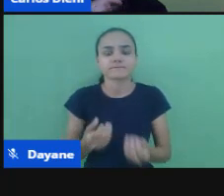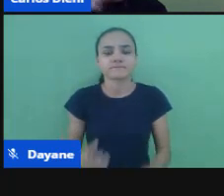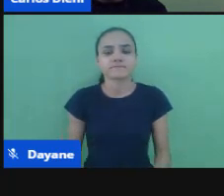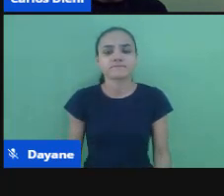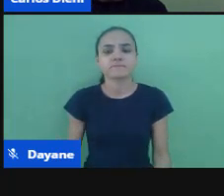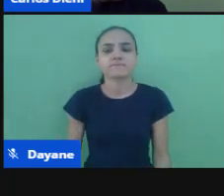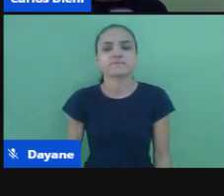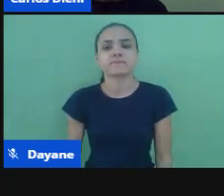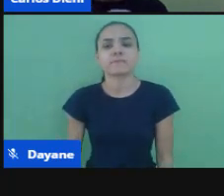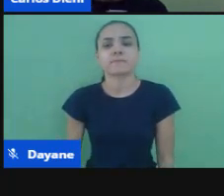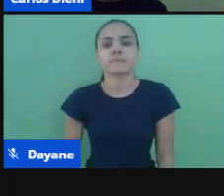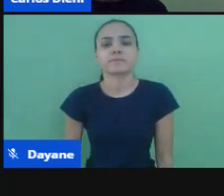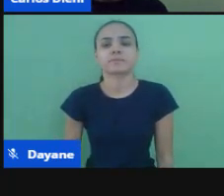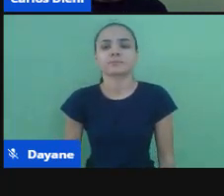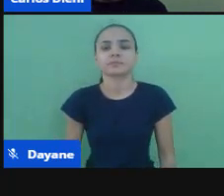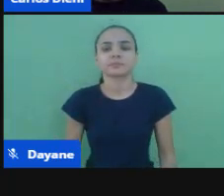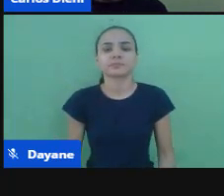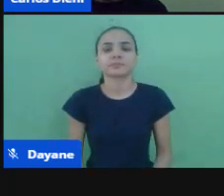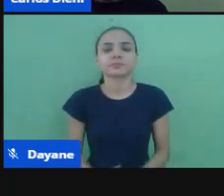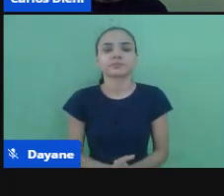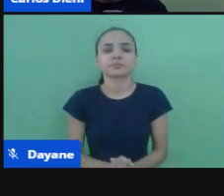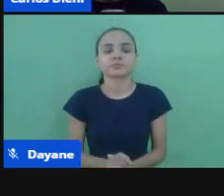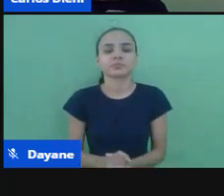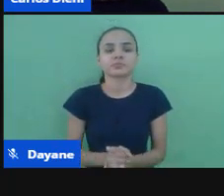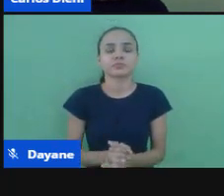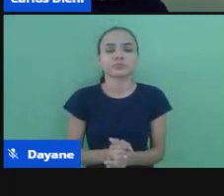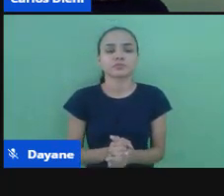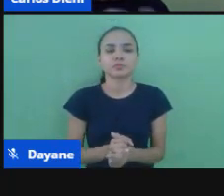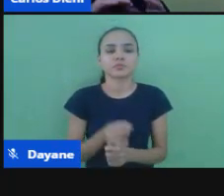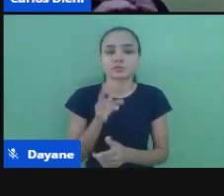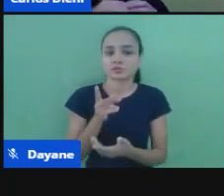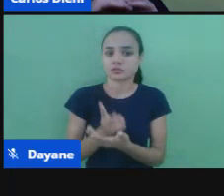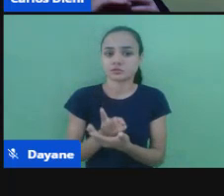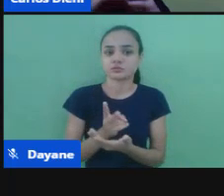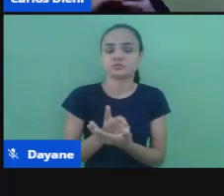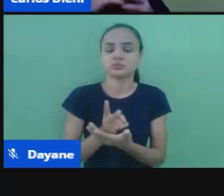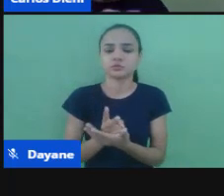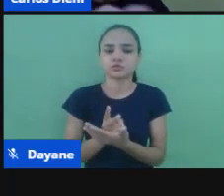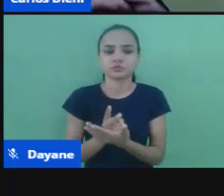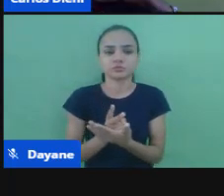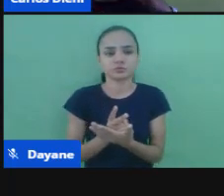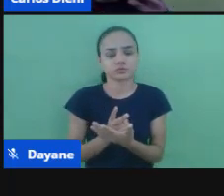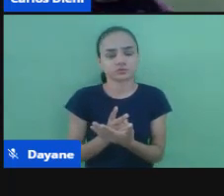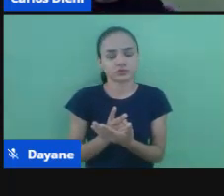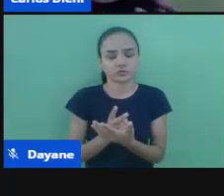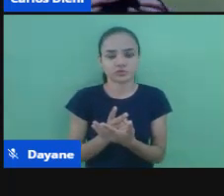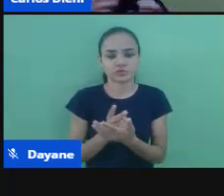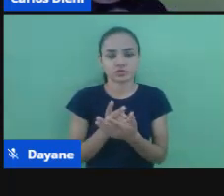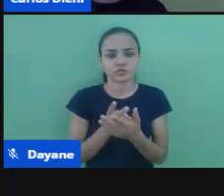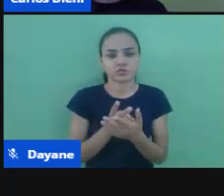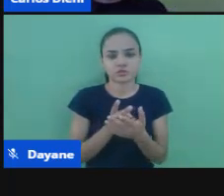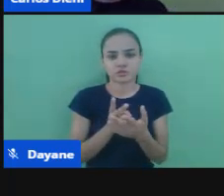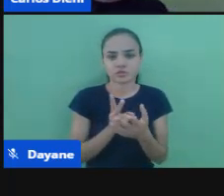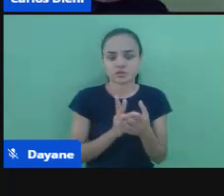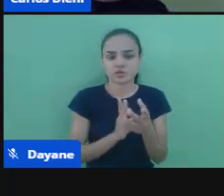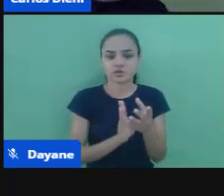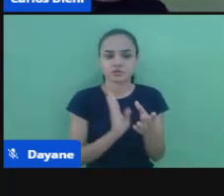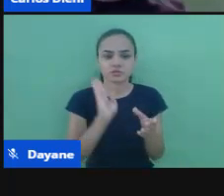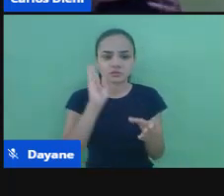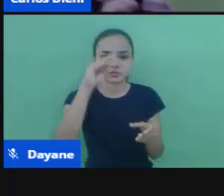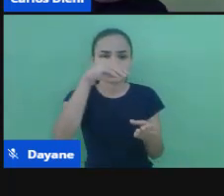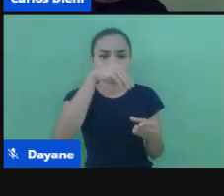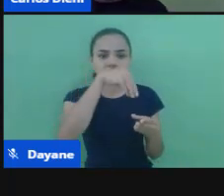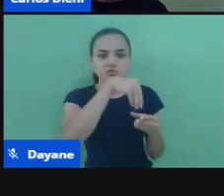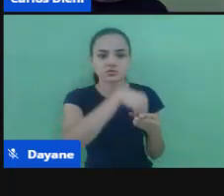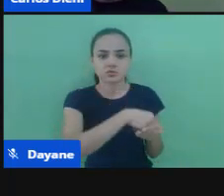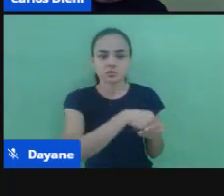poucos depoimentos, sempre através do arquivo, mas a gente basicamente ficcionalizou uma